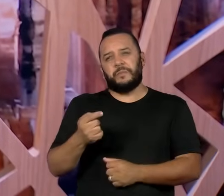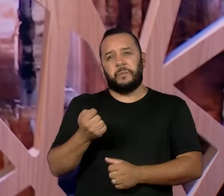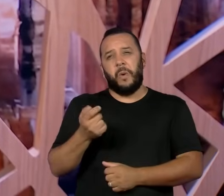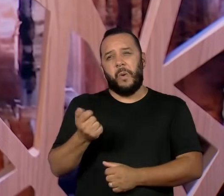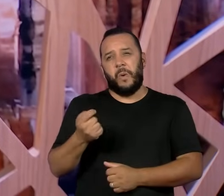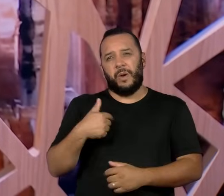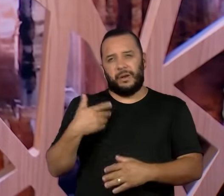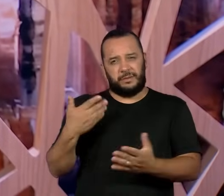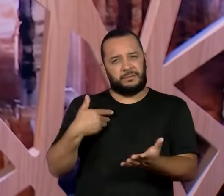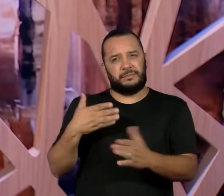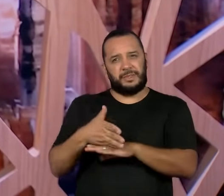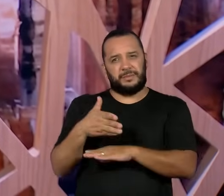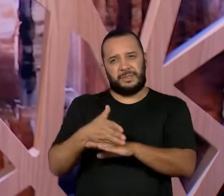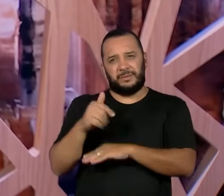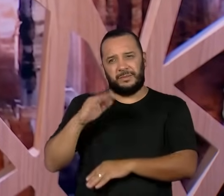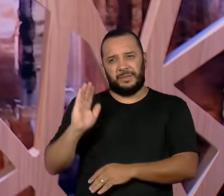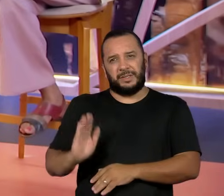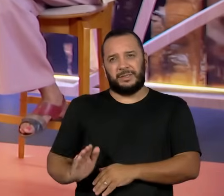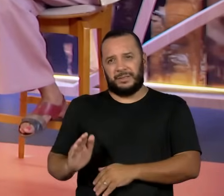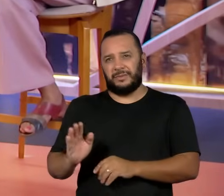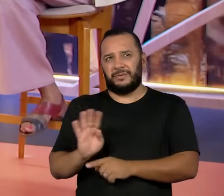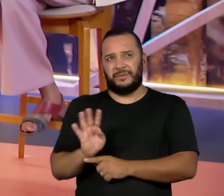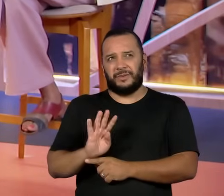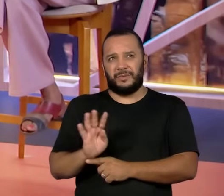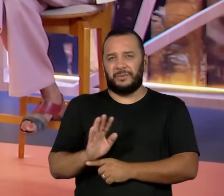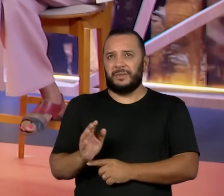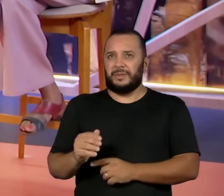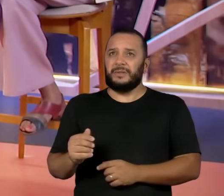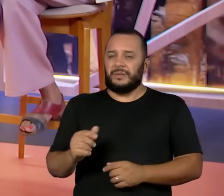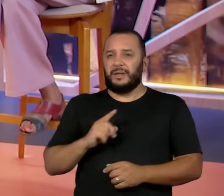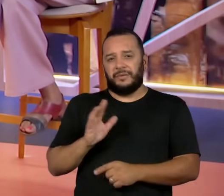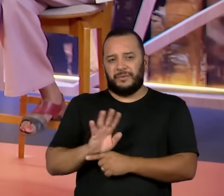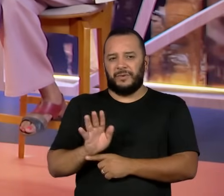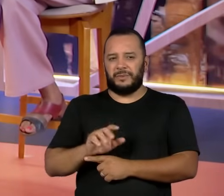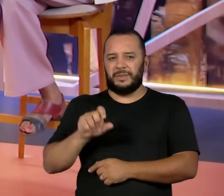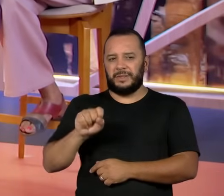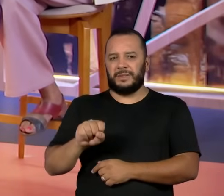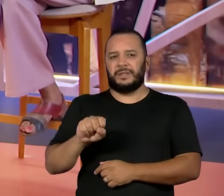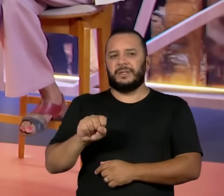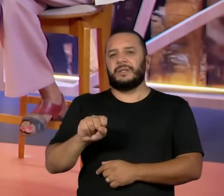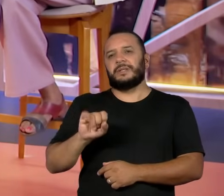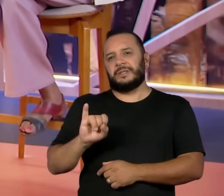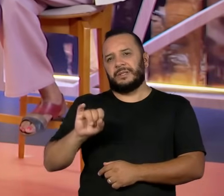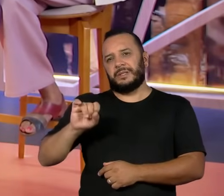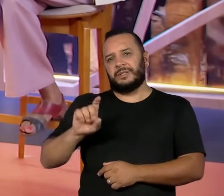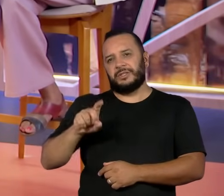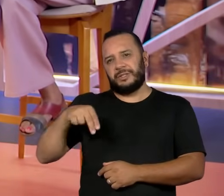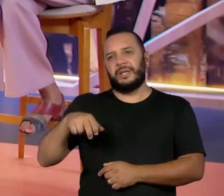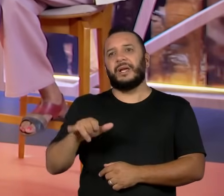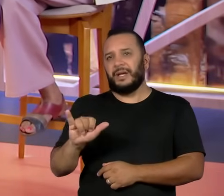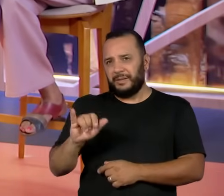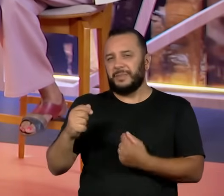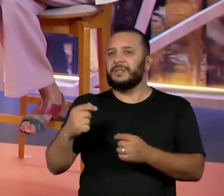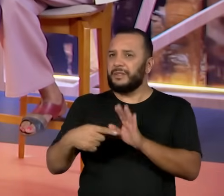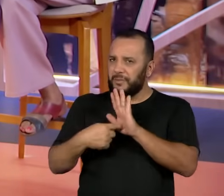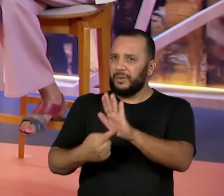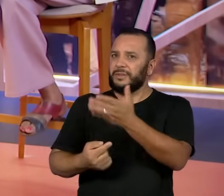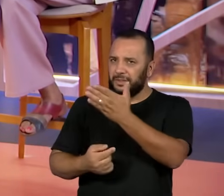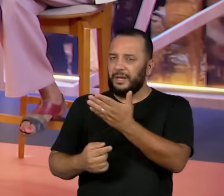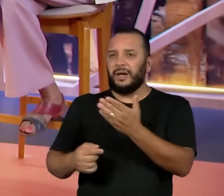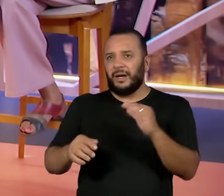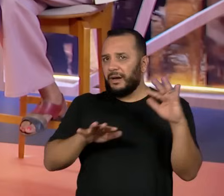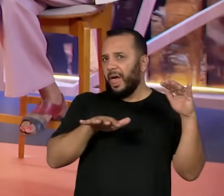presença brasileira de filmes como o do Sidney, que vem aí, é um ambiente incrível para se passar por e ele ganhar uma